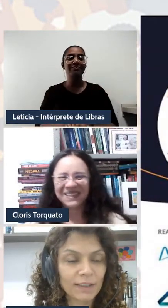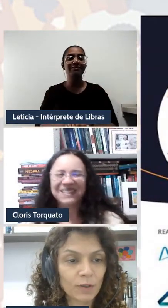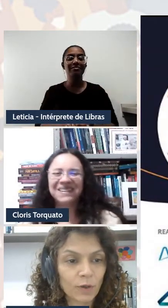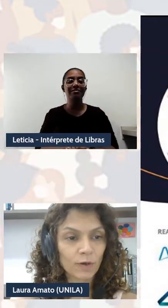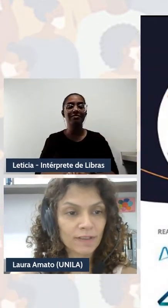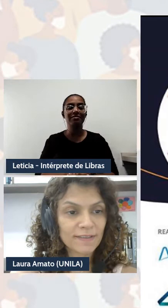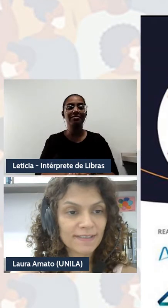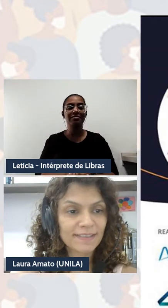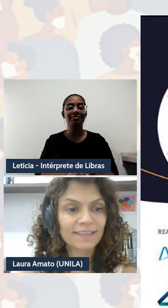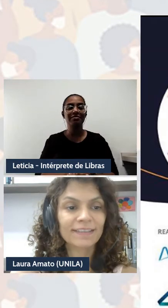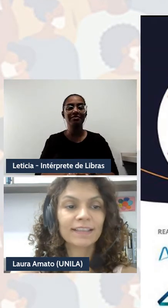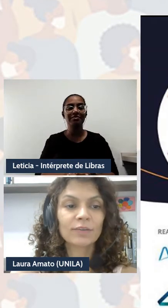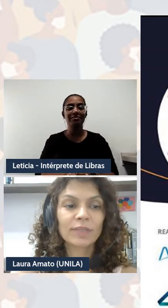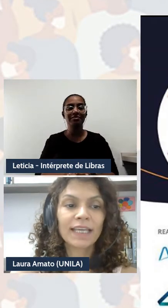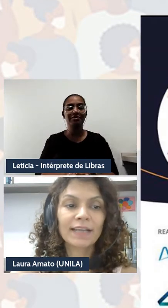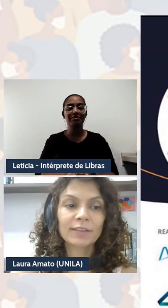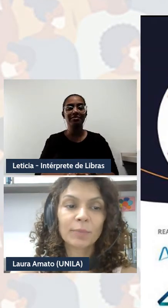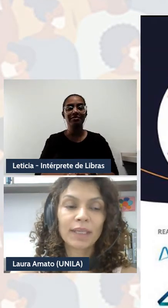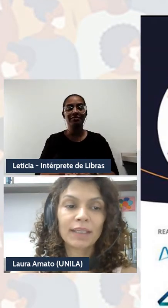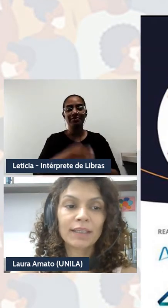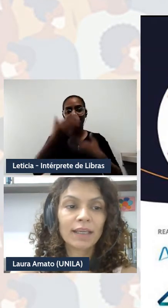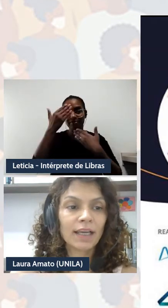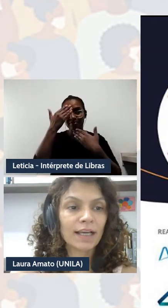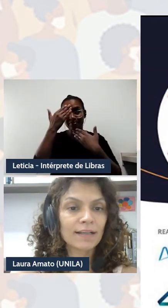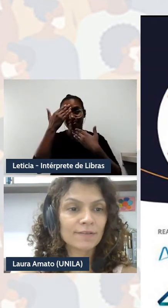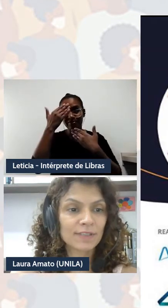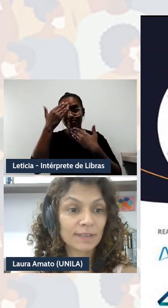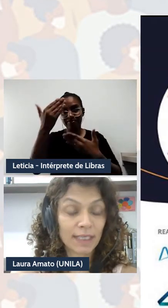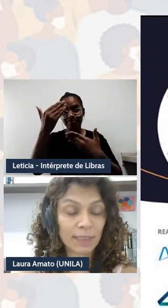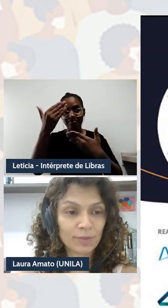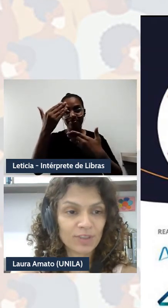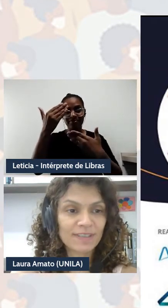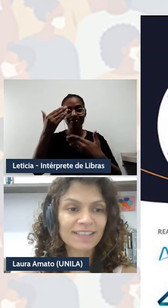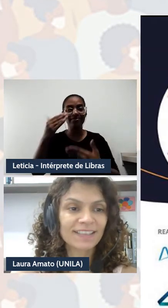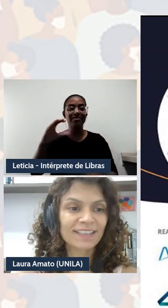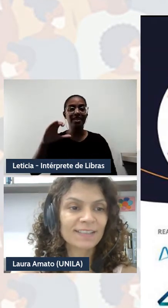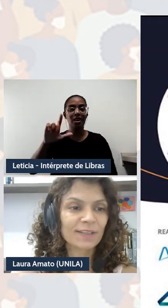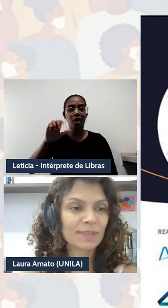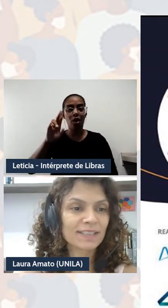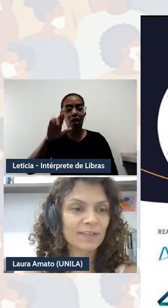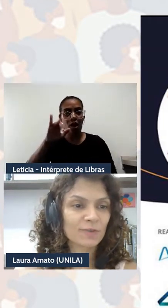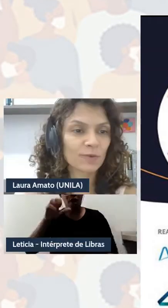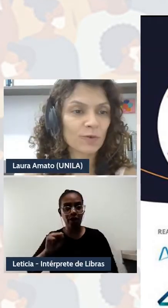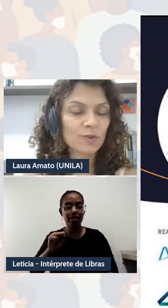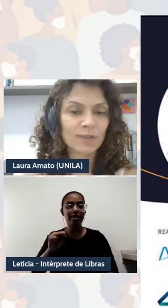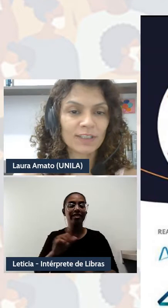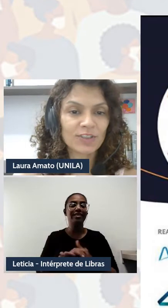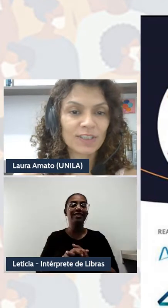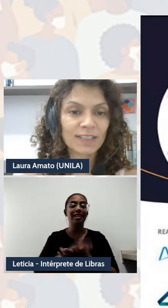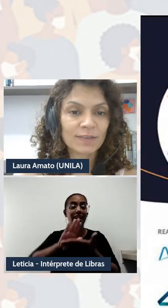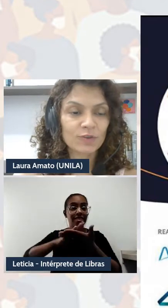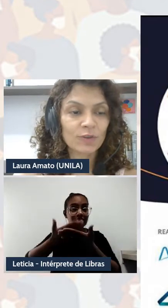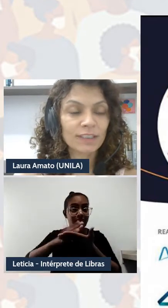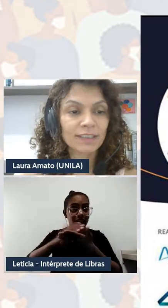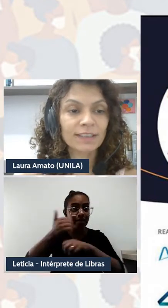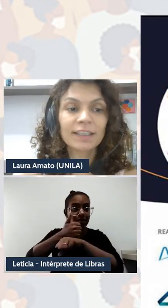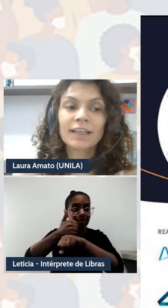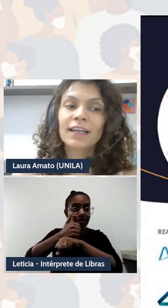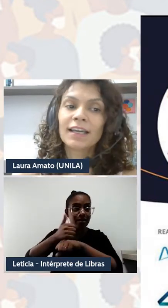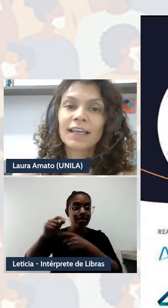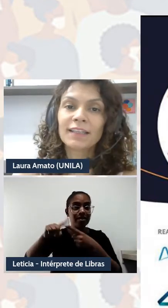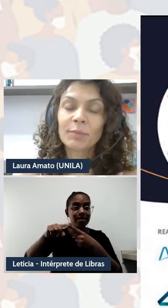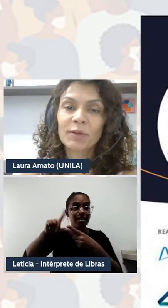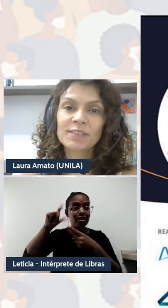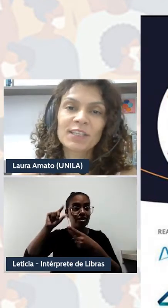Obrigada, Clóris, né? Obrigada também aos intérpretes que estão aqui presentes conosco, a Letícia e Jonathan.